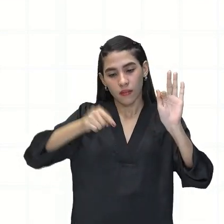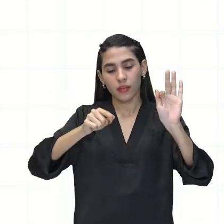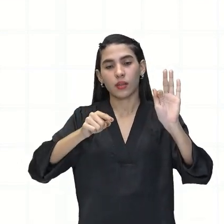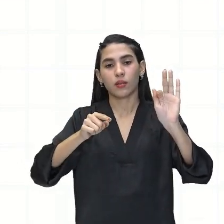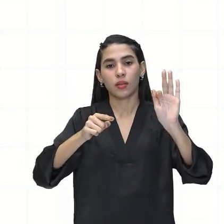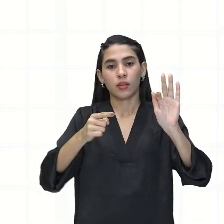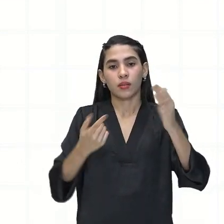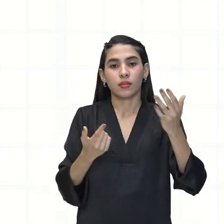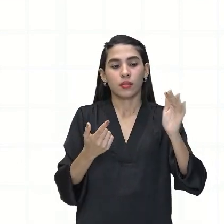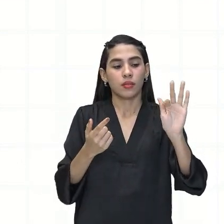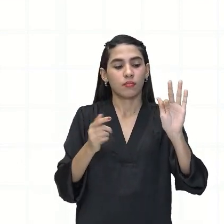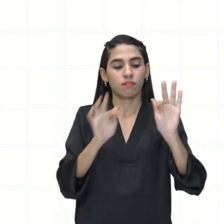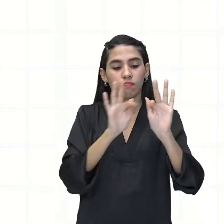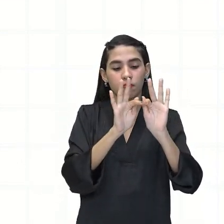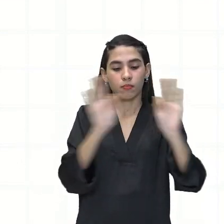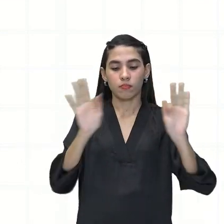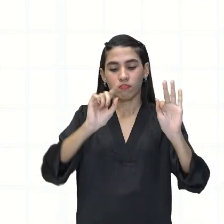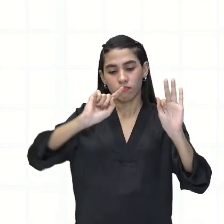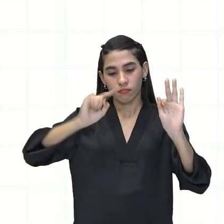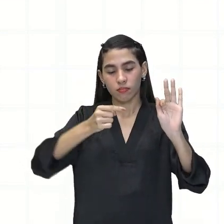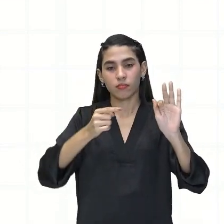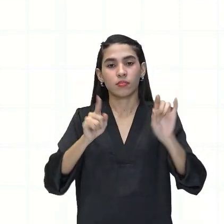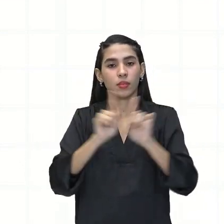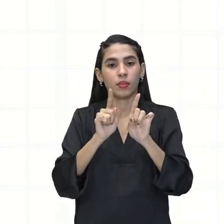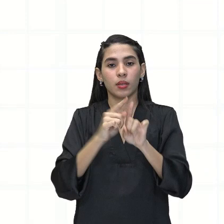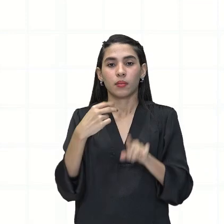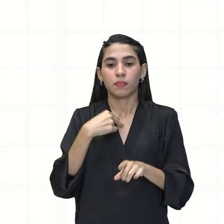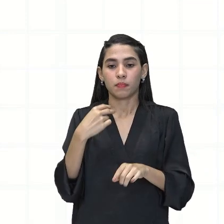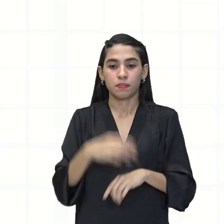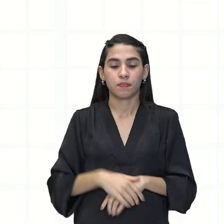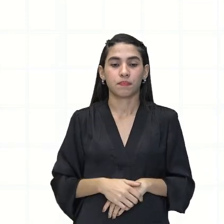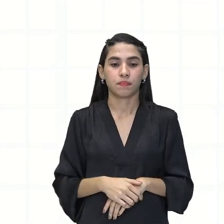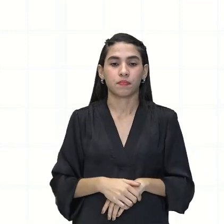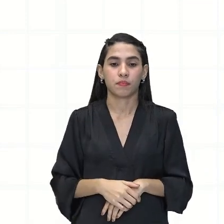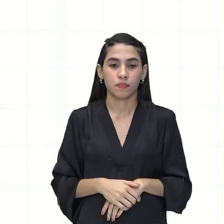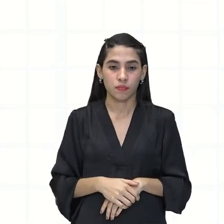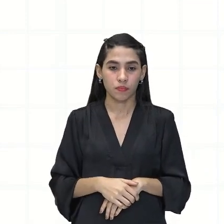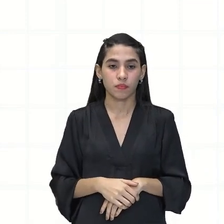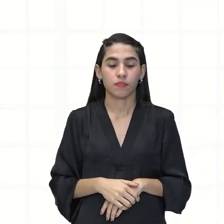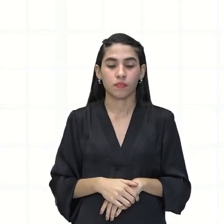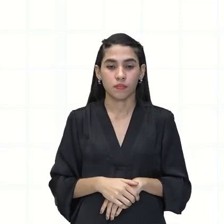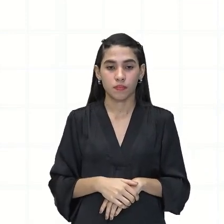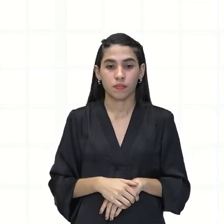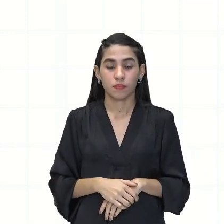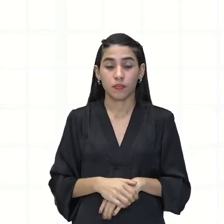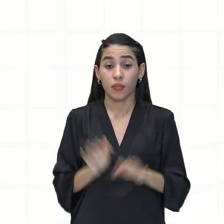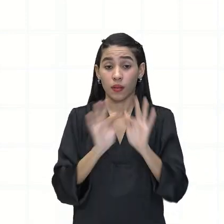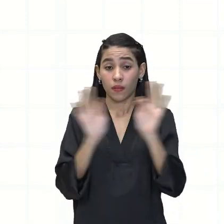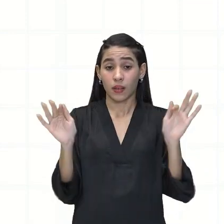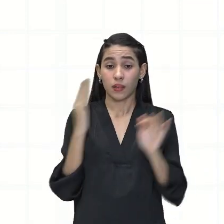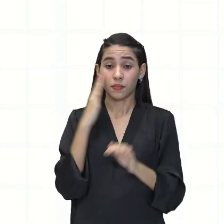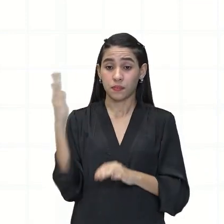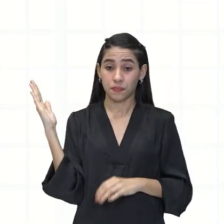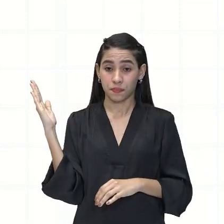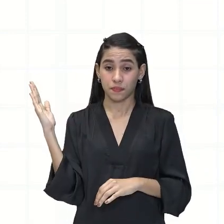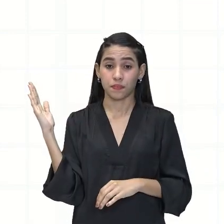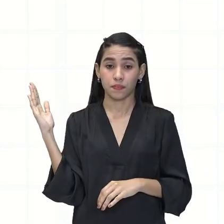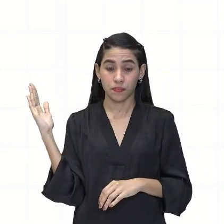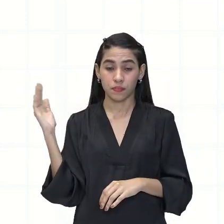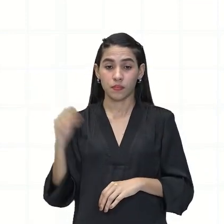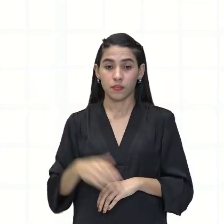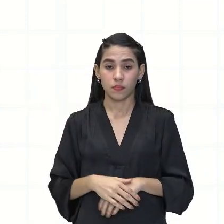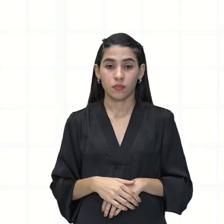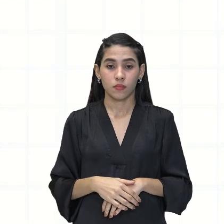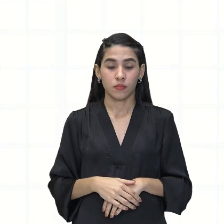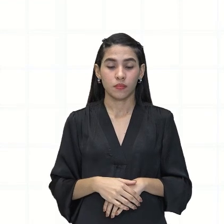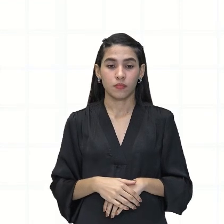iniciar essa nova oração, então também não pode. Após a aula, chame-nos. Olha só o nosso pronome